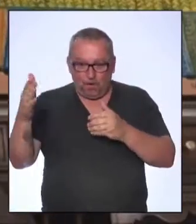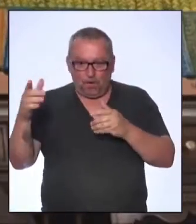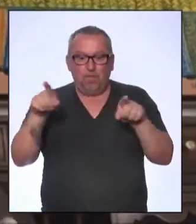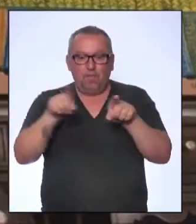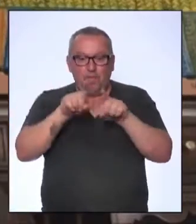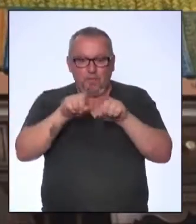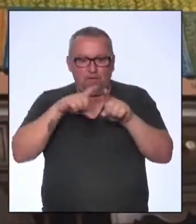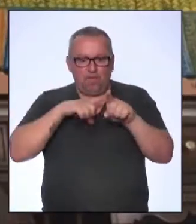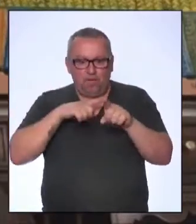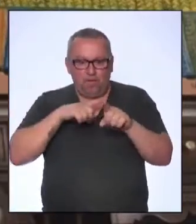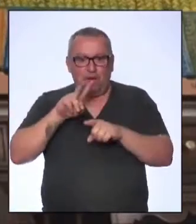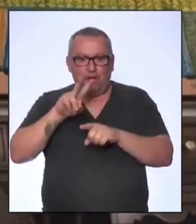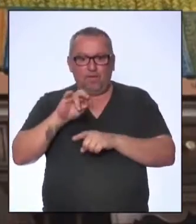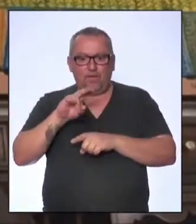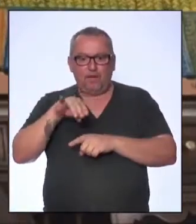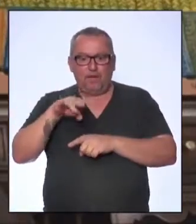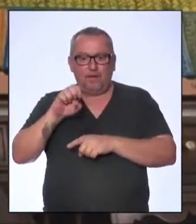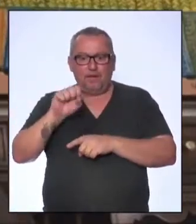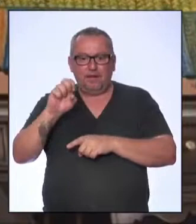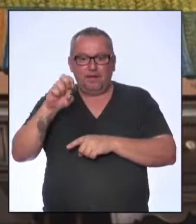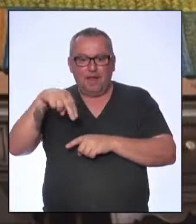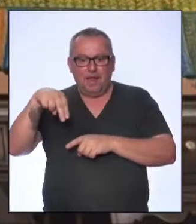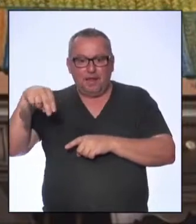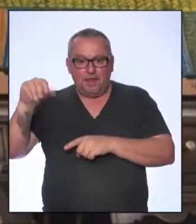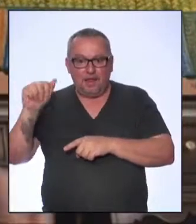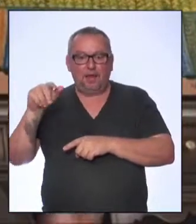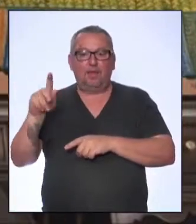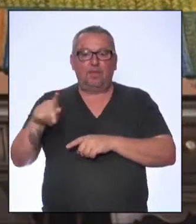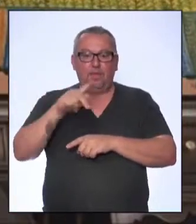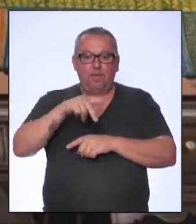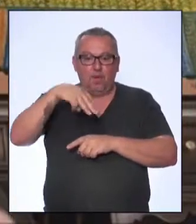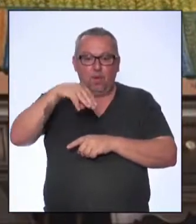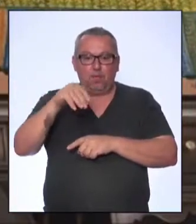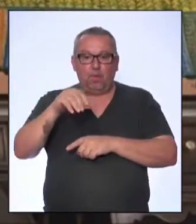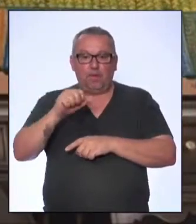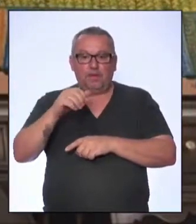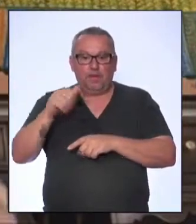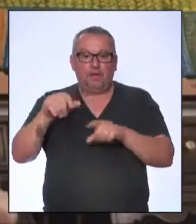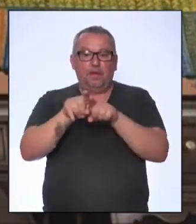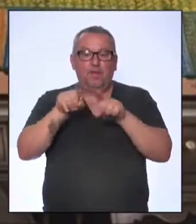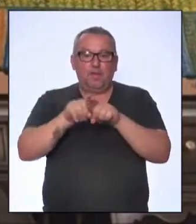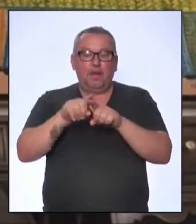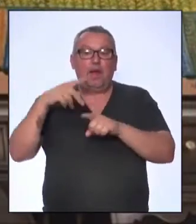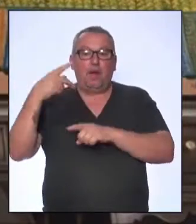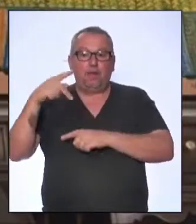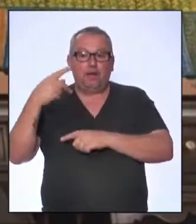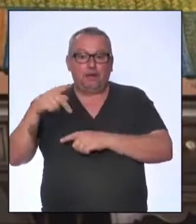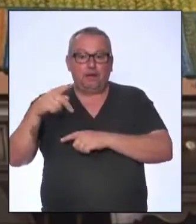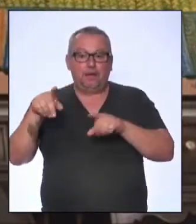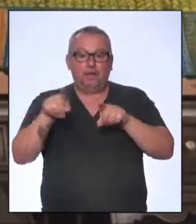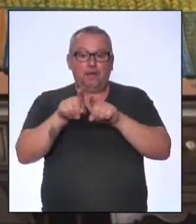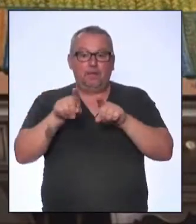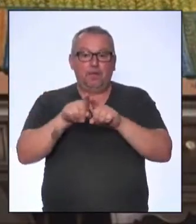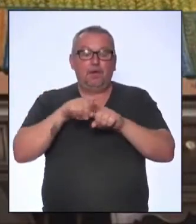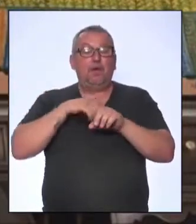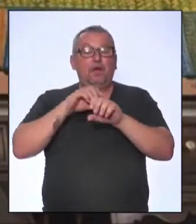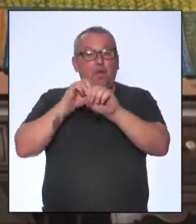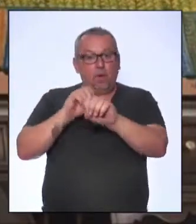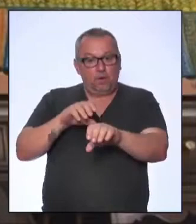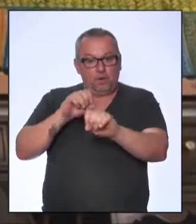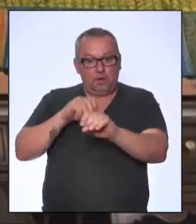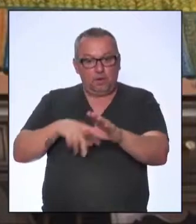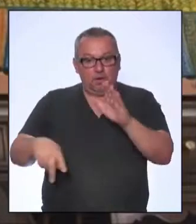até agora, a Viviane Sena, o professor Mozart, a Priscila Cruz, com educadores da